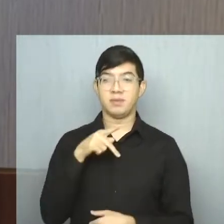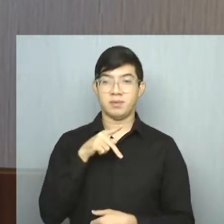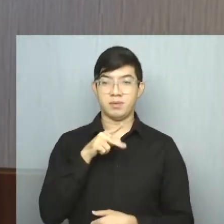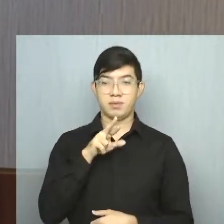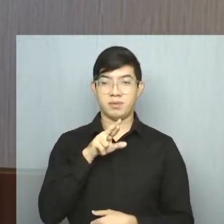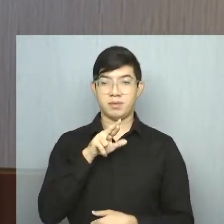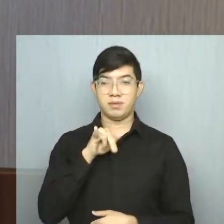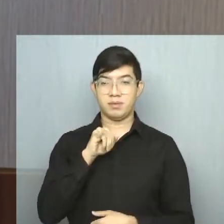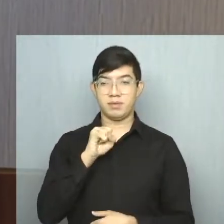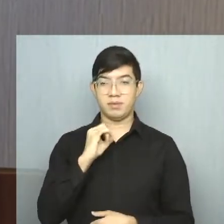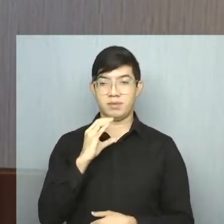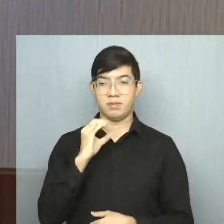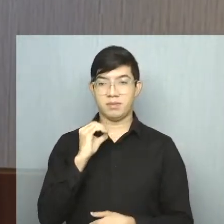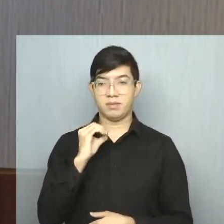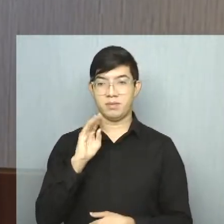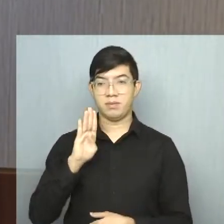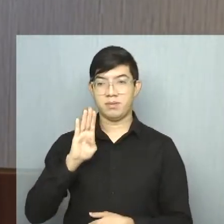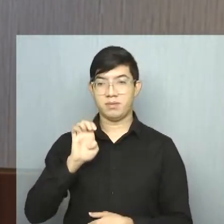Bezerra.